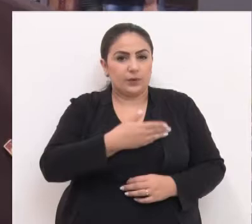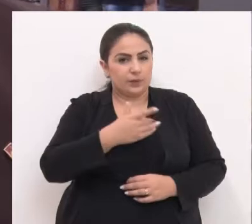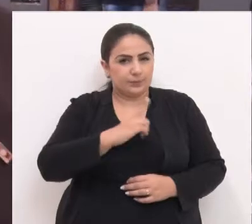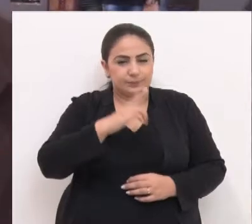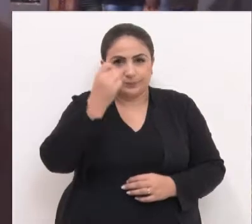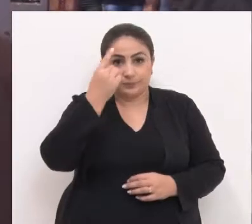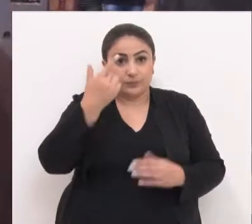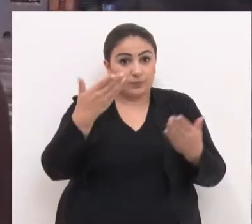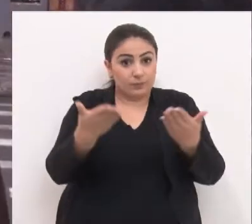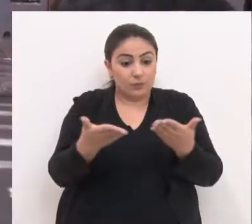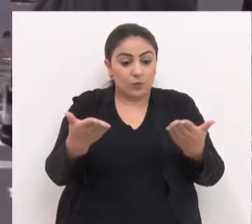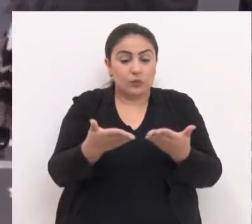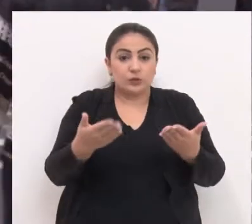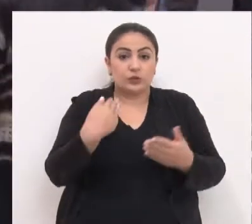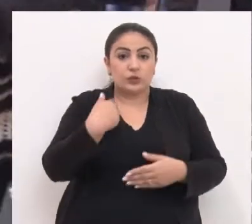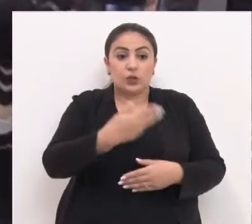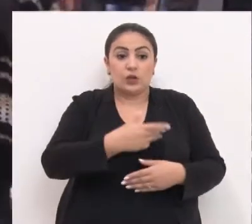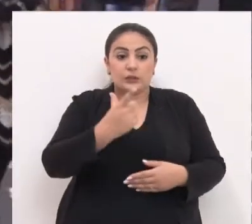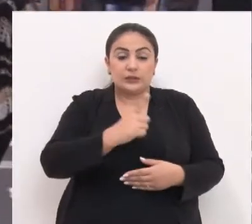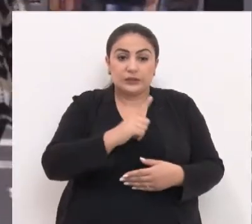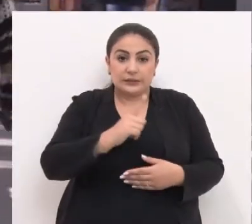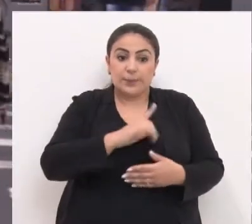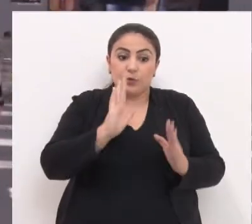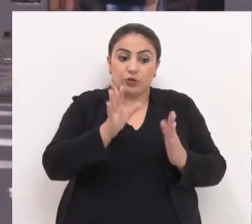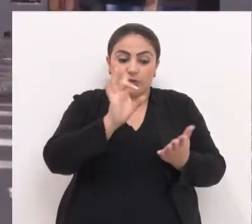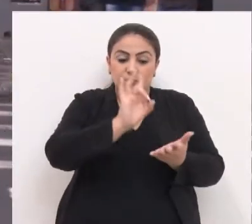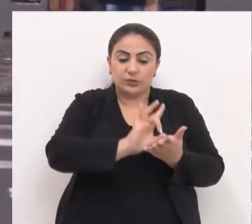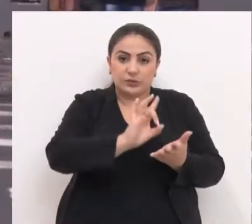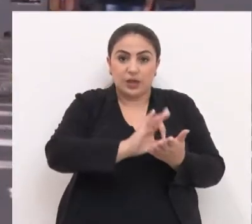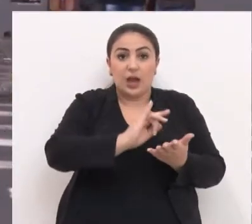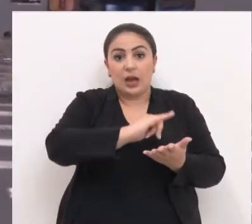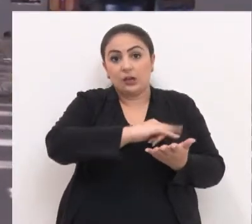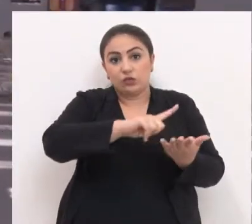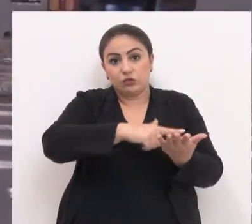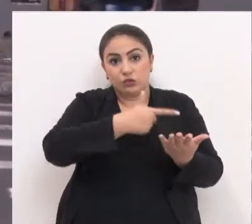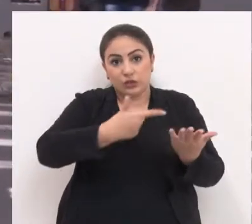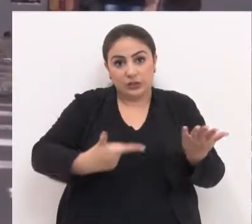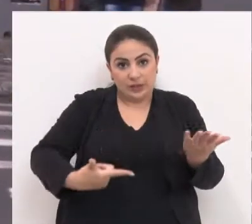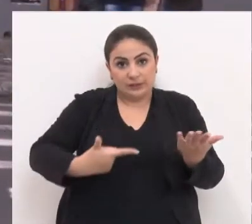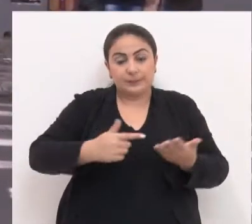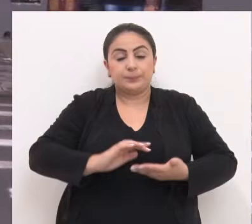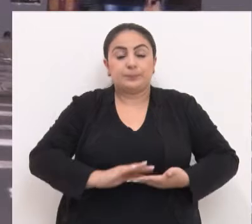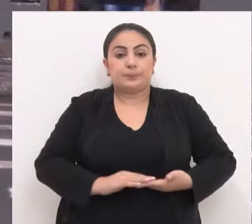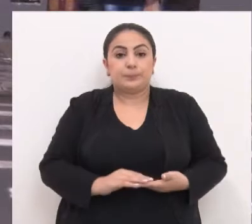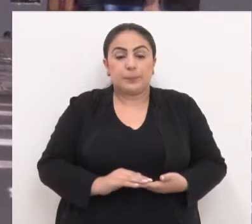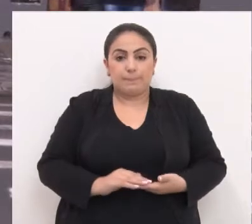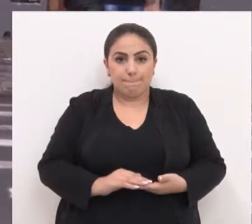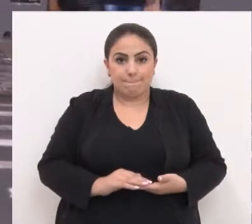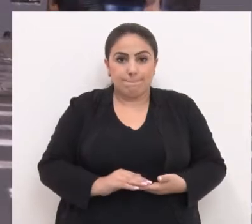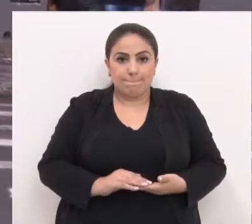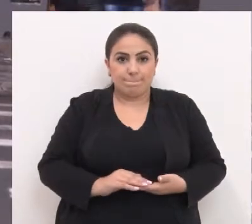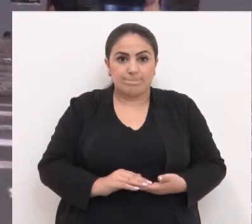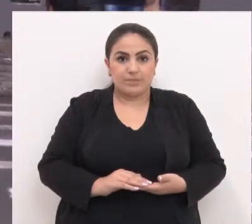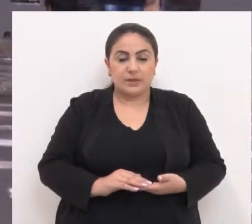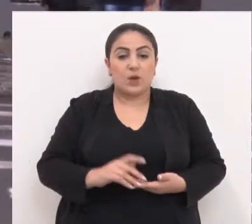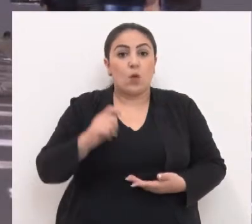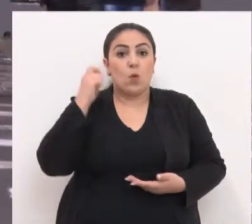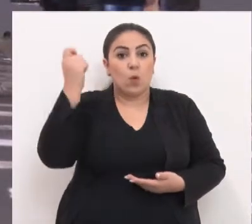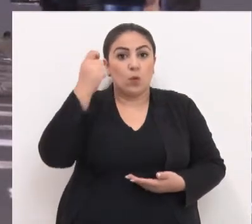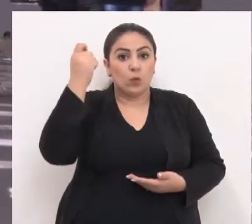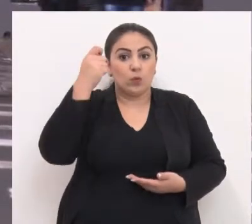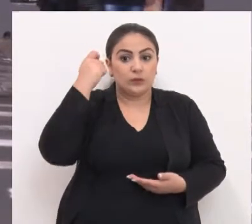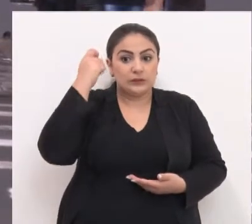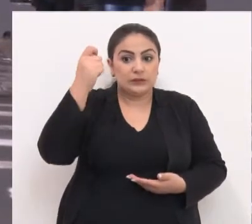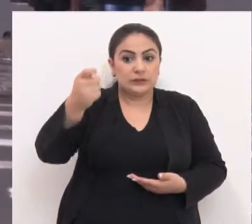Para nós termos uma ideia, hoje nós temos sedimentado a Jornada Nacional de Literatura, o